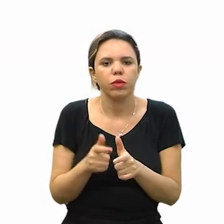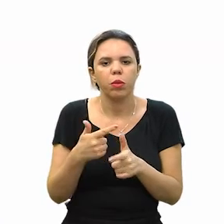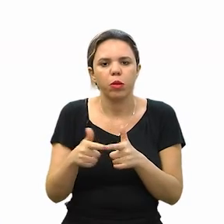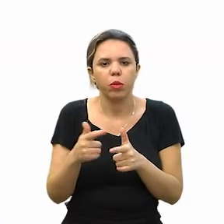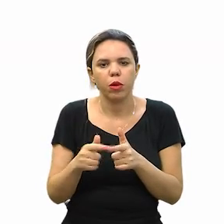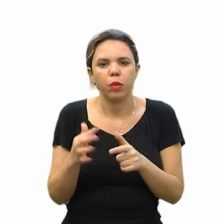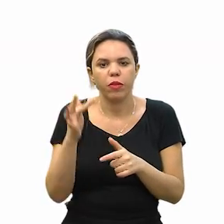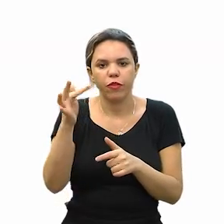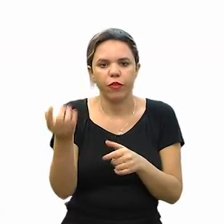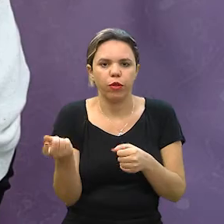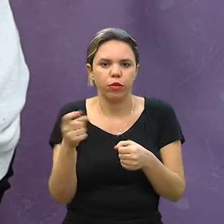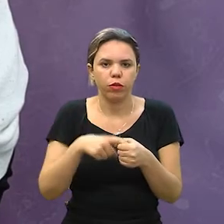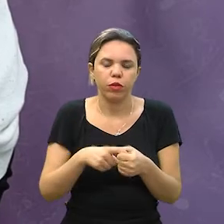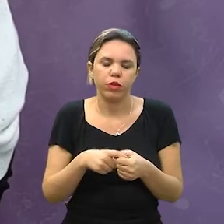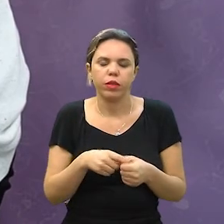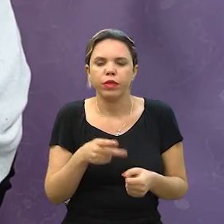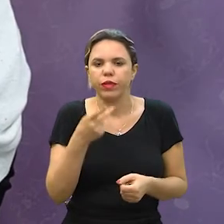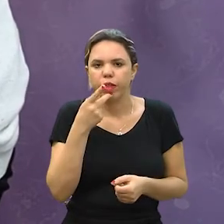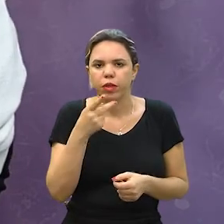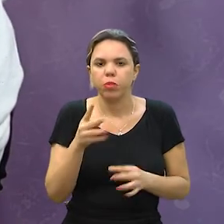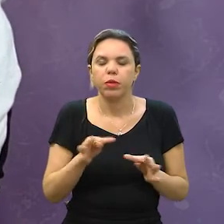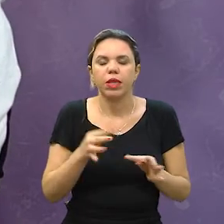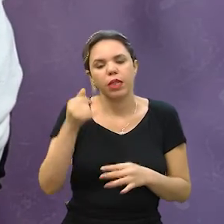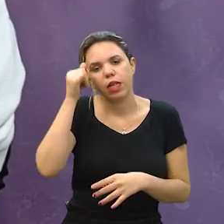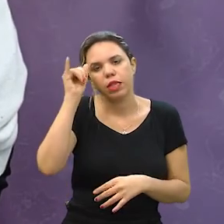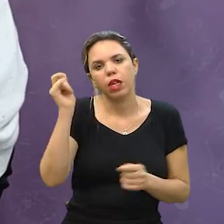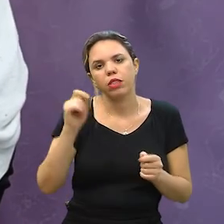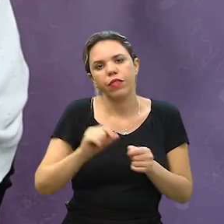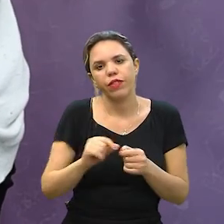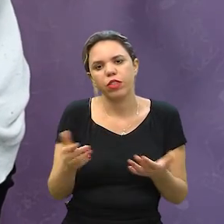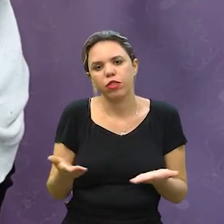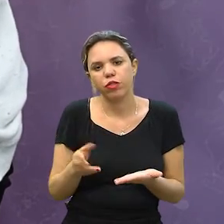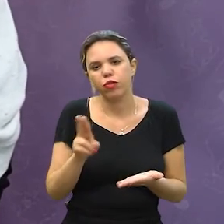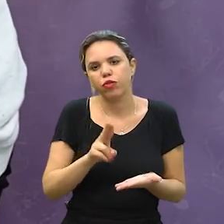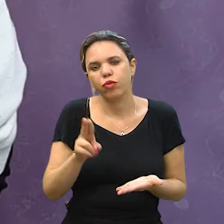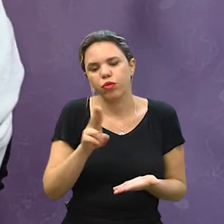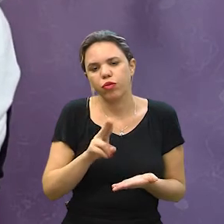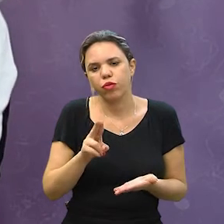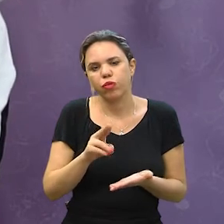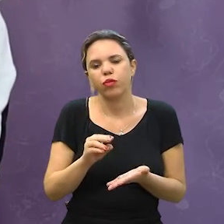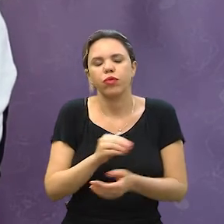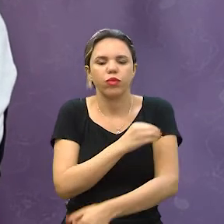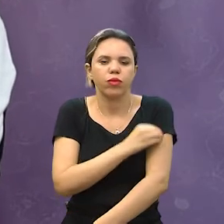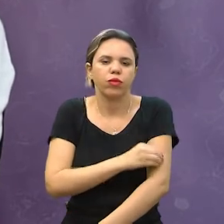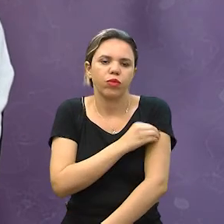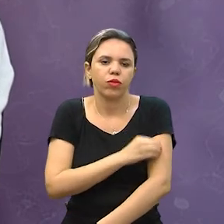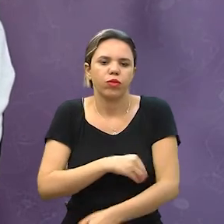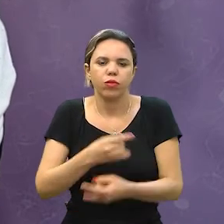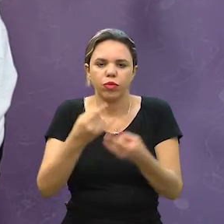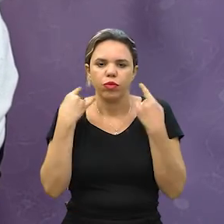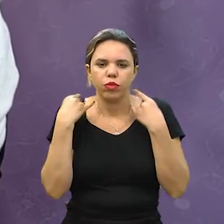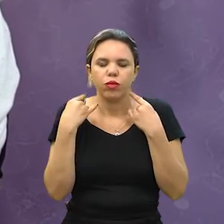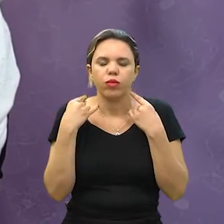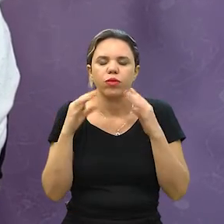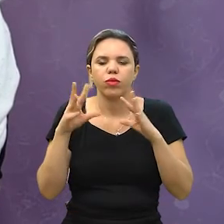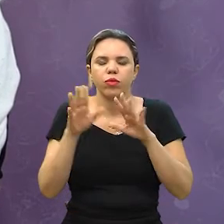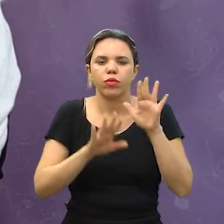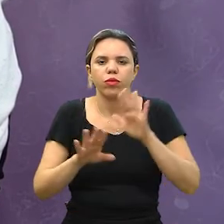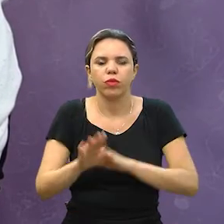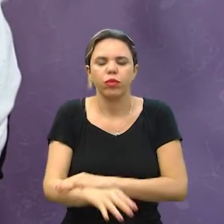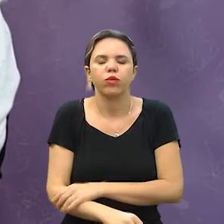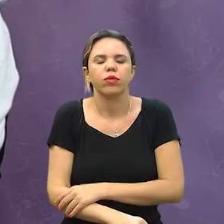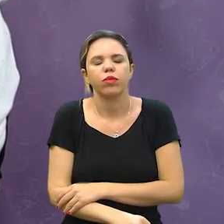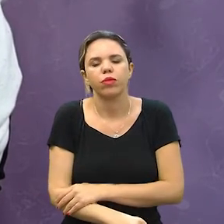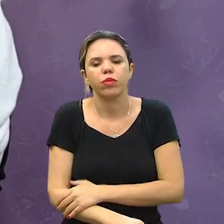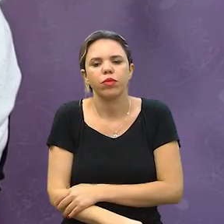do problema voltar no futuro. O senhor falou aí para se prevenir, né? O que a gente já está fazendo hoje em dia. Álcool em gel, máscara, ter todos